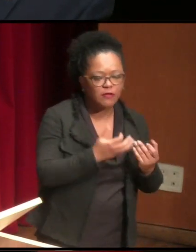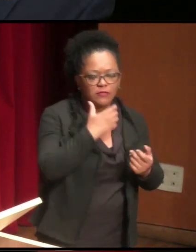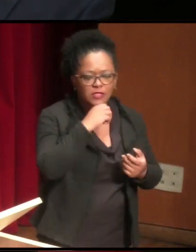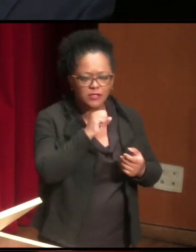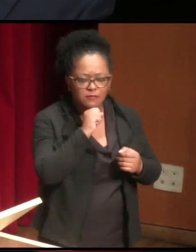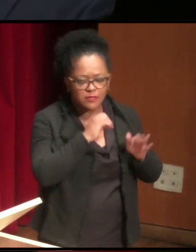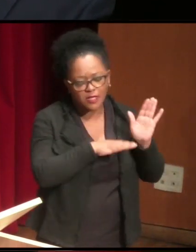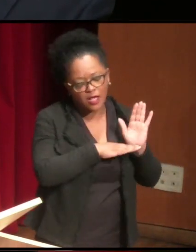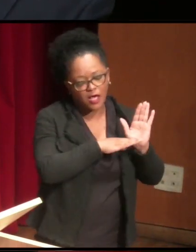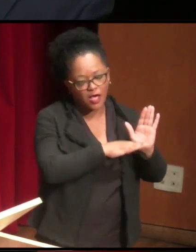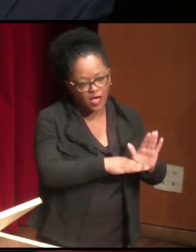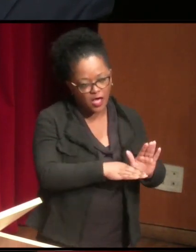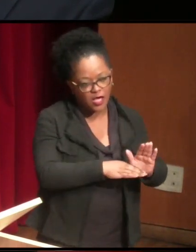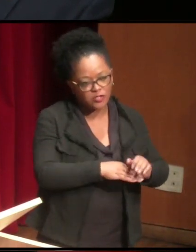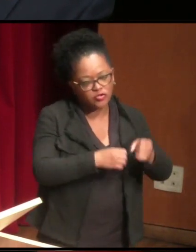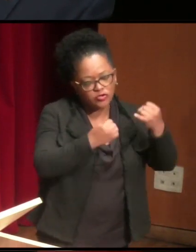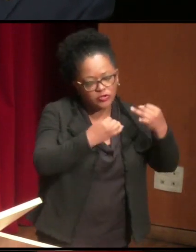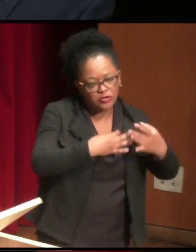ajudando a descrever